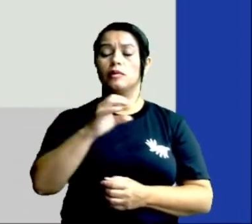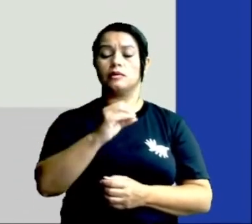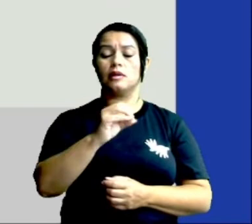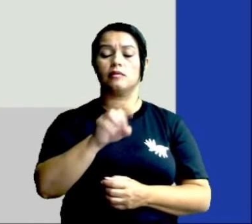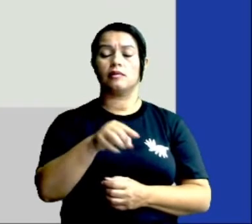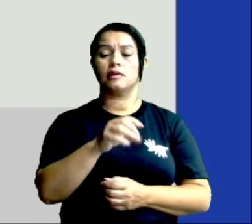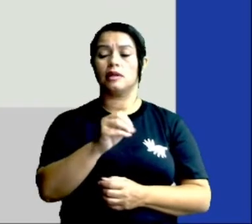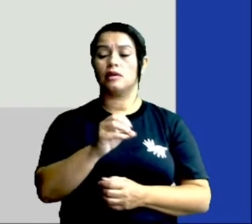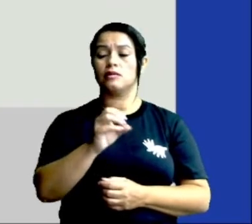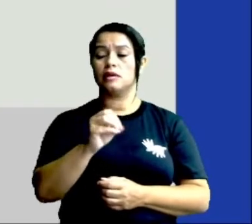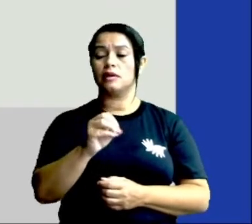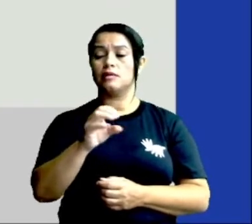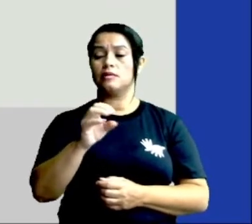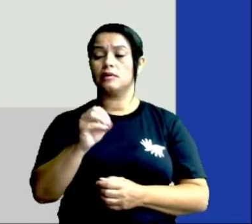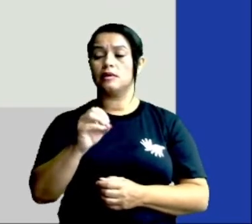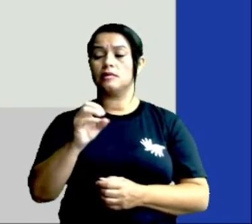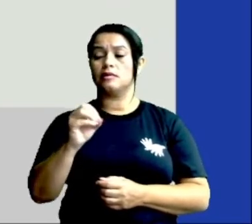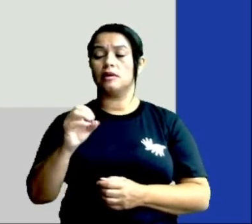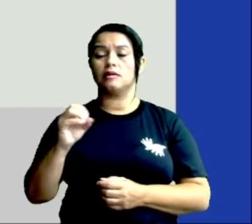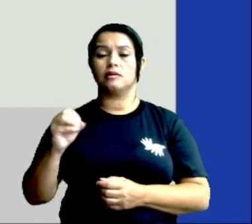a